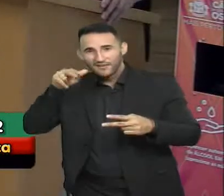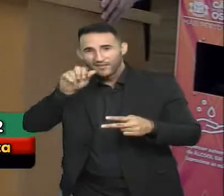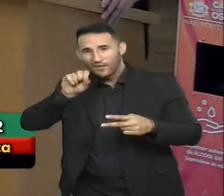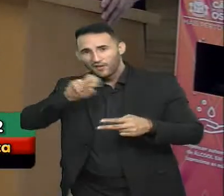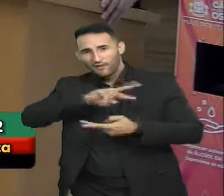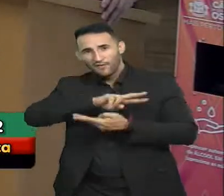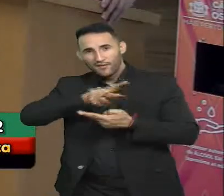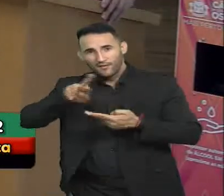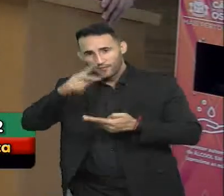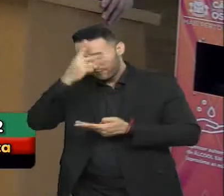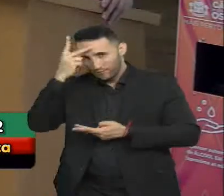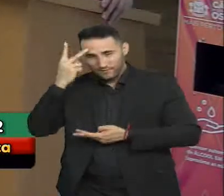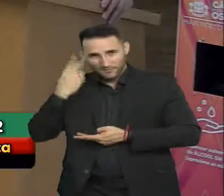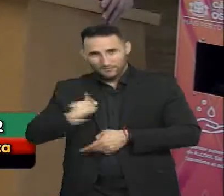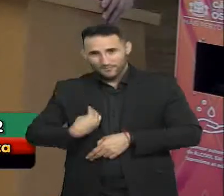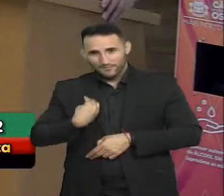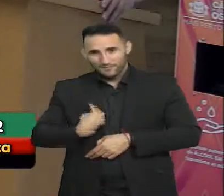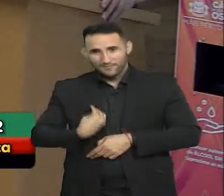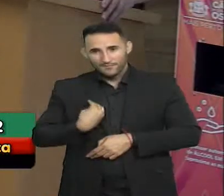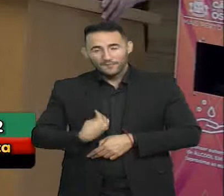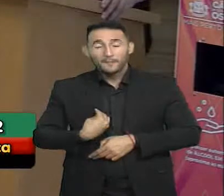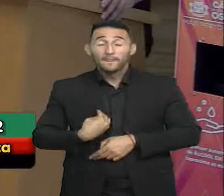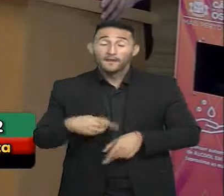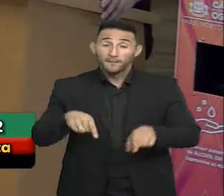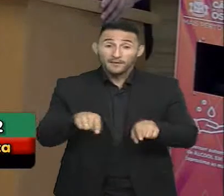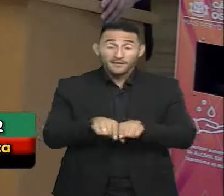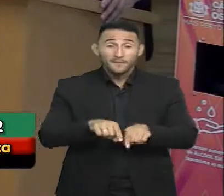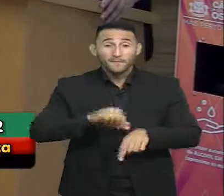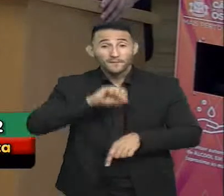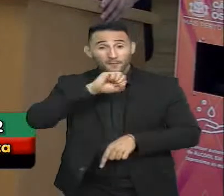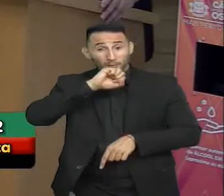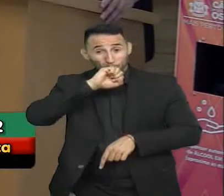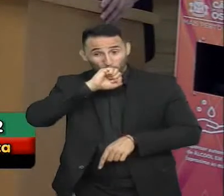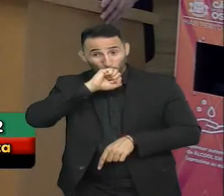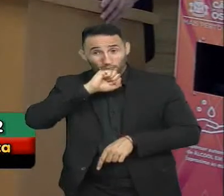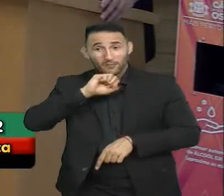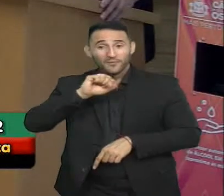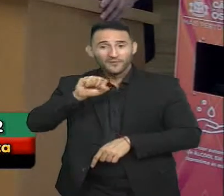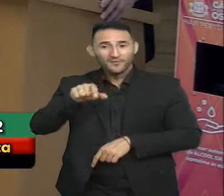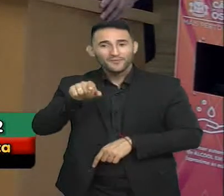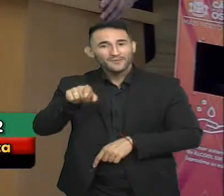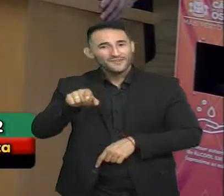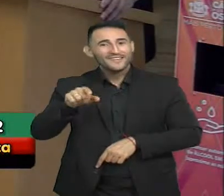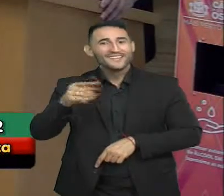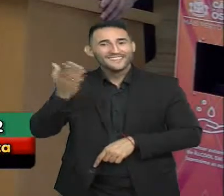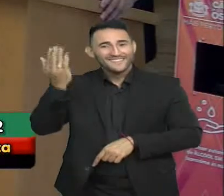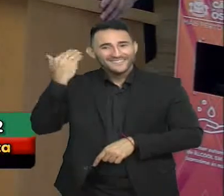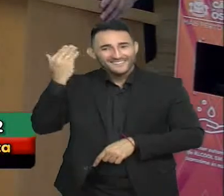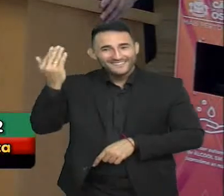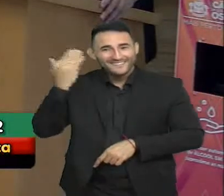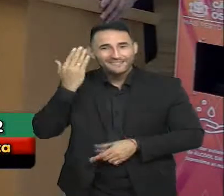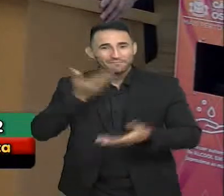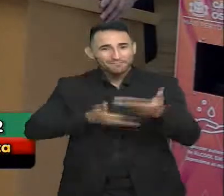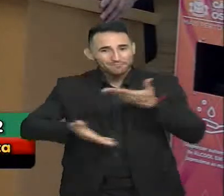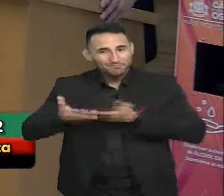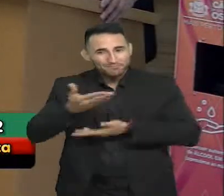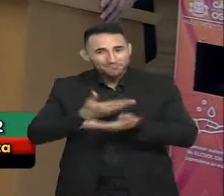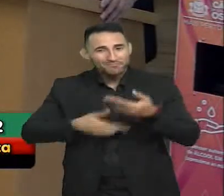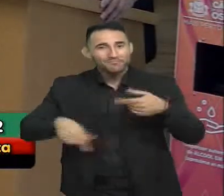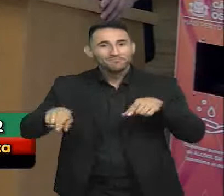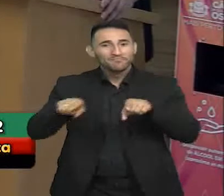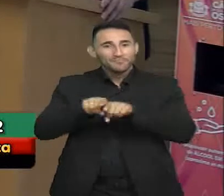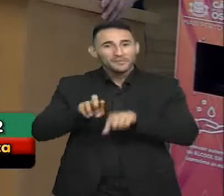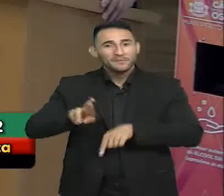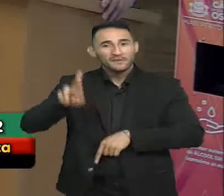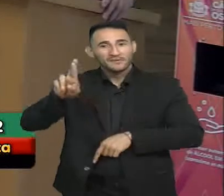que aqui estão. O próprio Bispo, que também participou e encaminhou à época, em 2016, 2017, um representante da